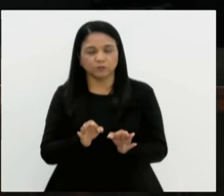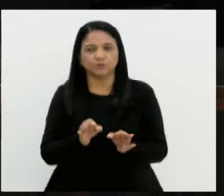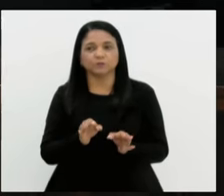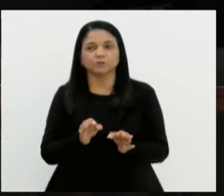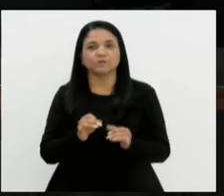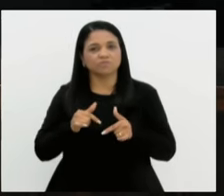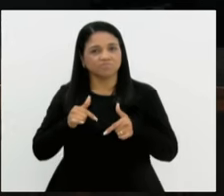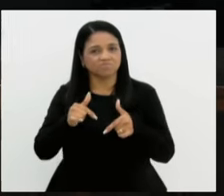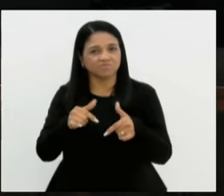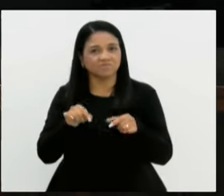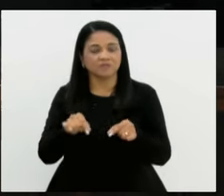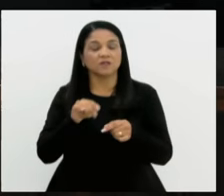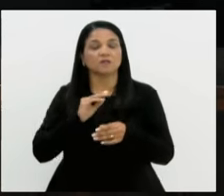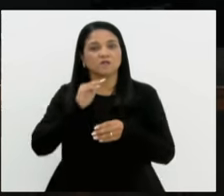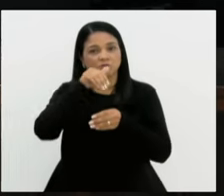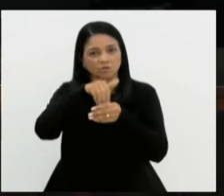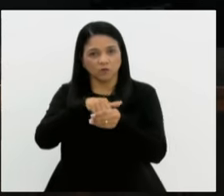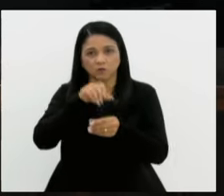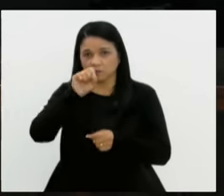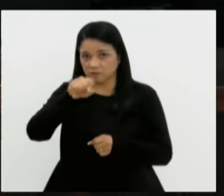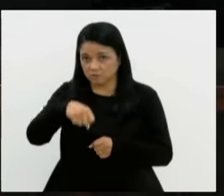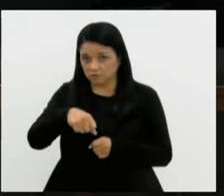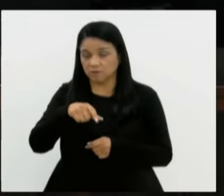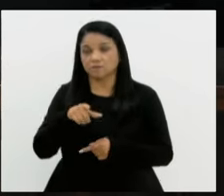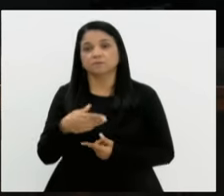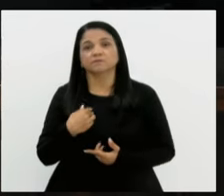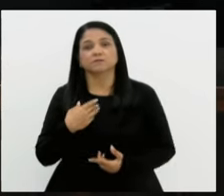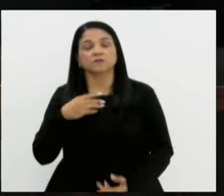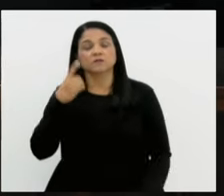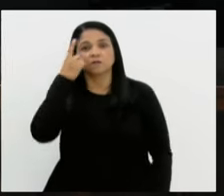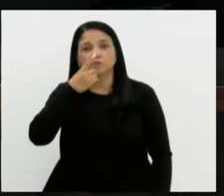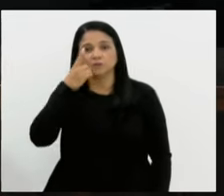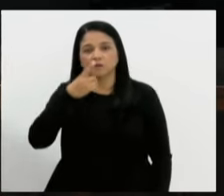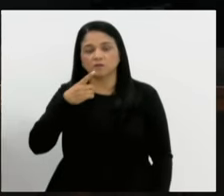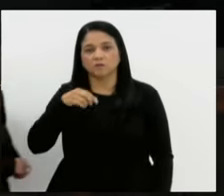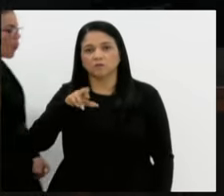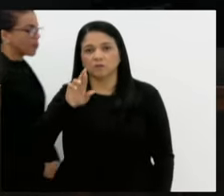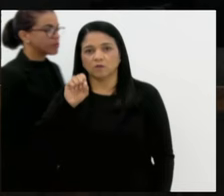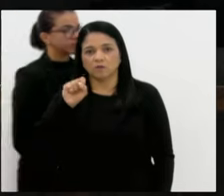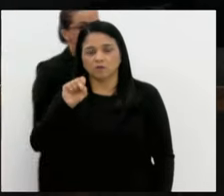Rodrigo Bacelar vota sim. Deputado Rosenberg Reis.